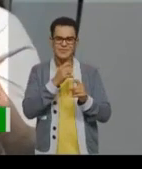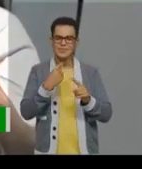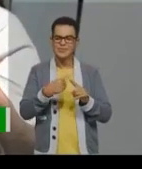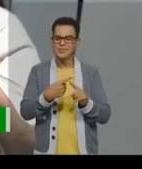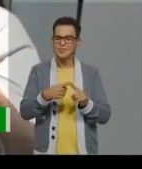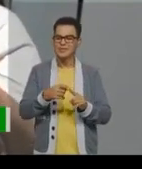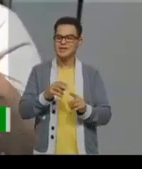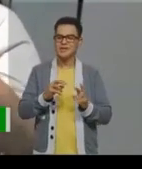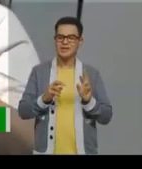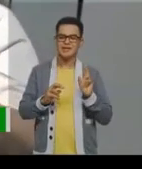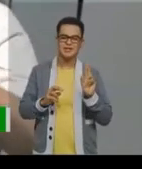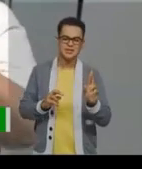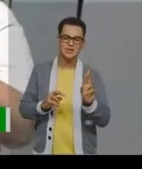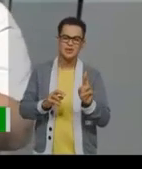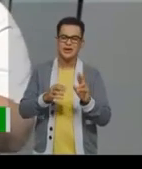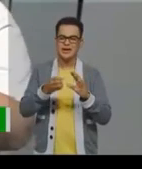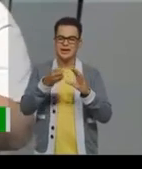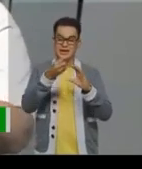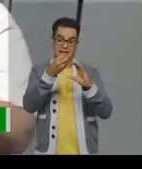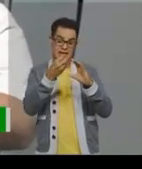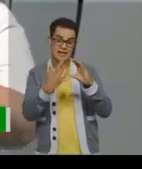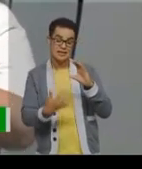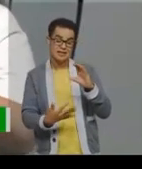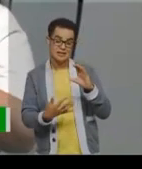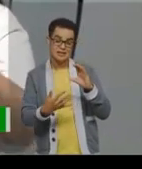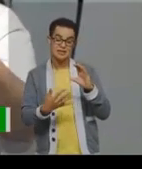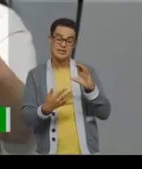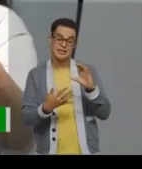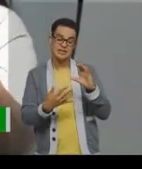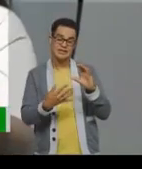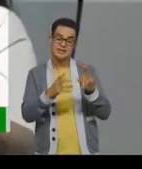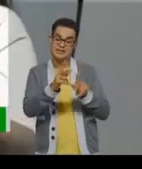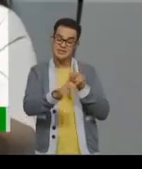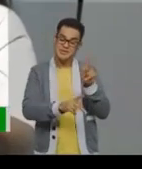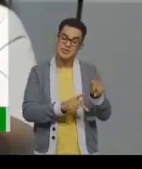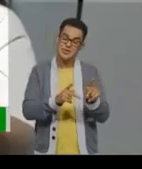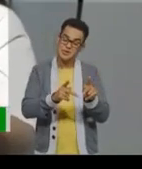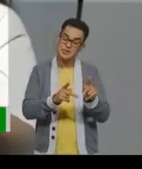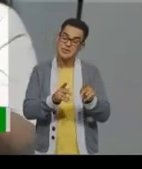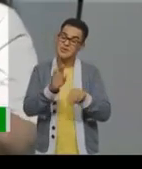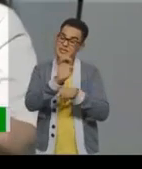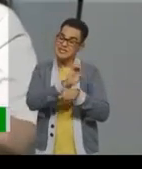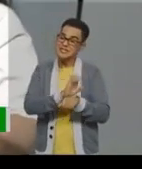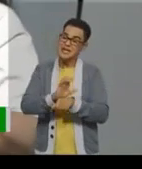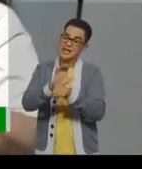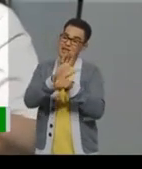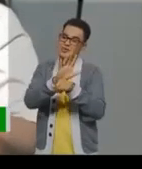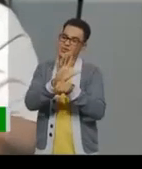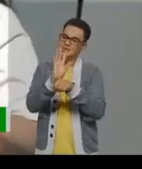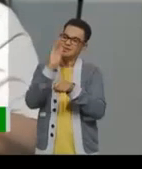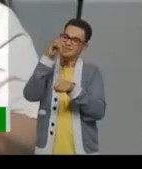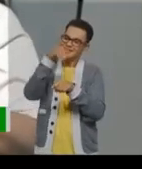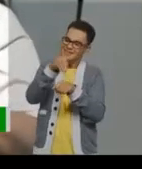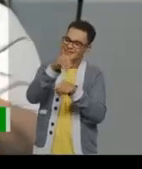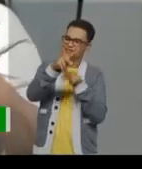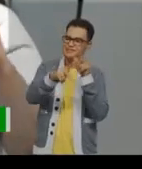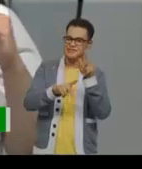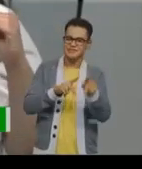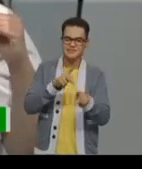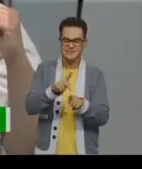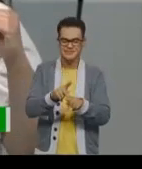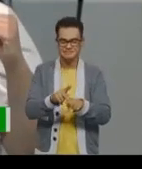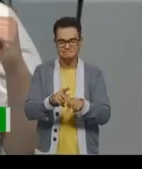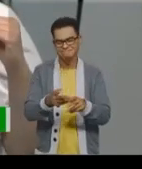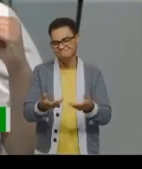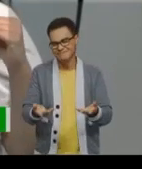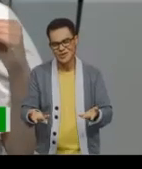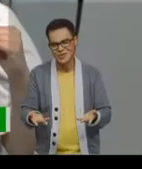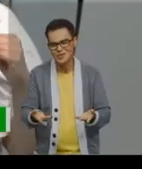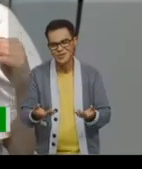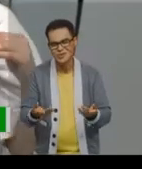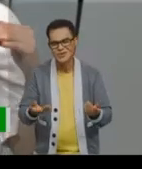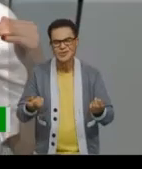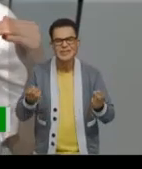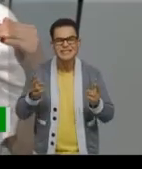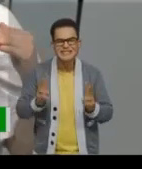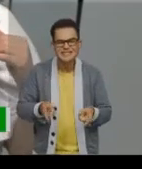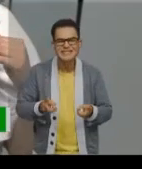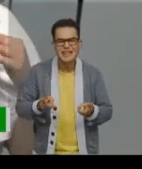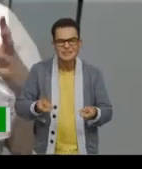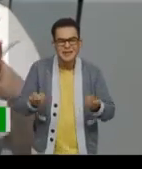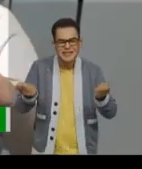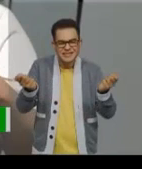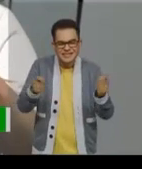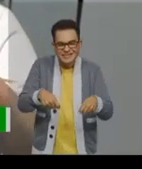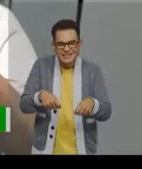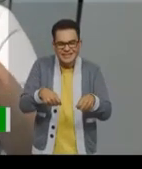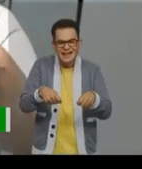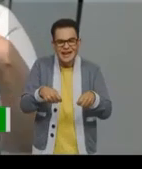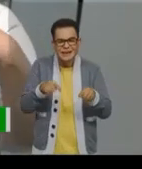das pessoas e os Estados são compostos por pessoas. Então, não é sempre que dá para poder a gente ver essa